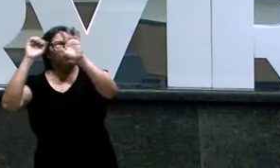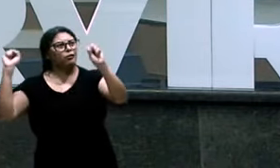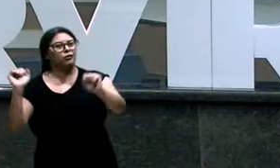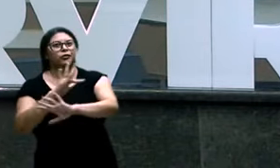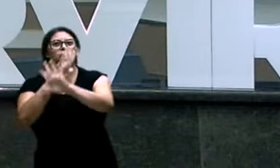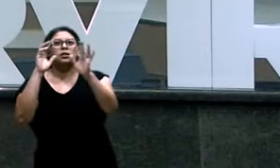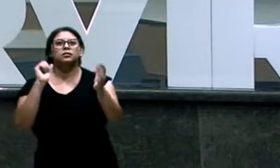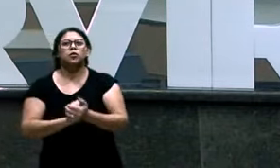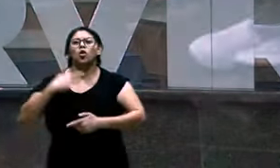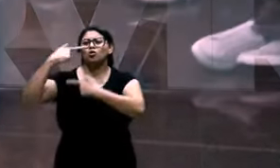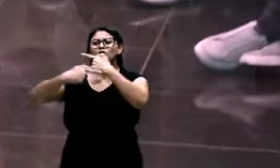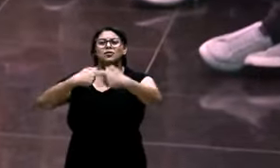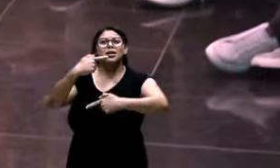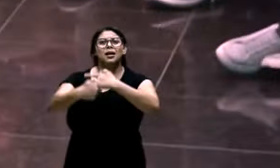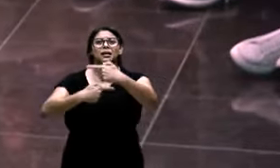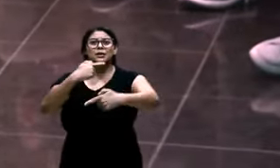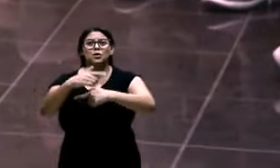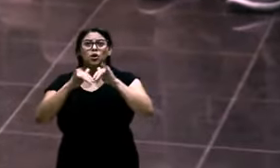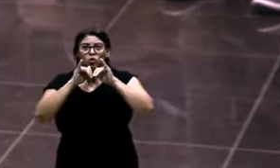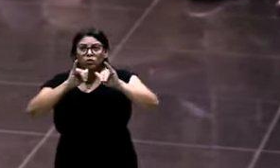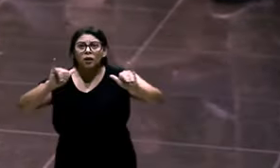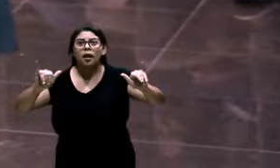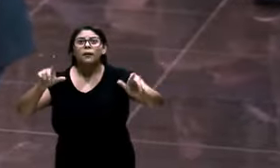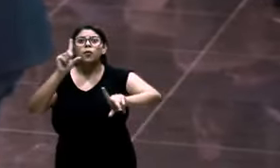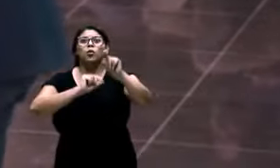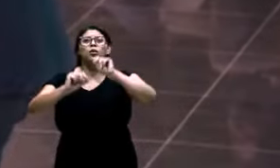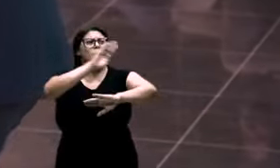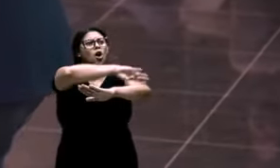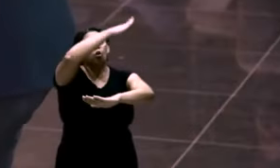ó, geração, sobe ao monte,